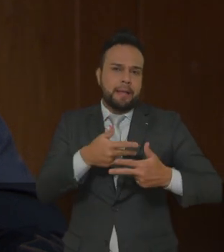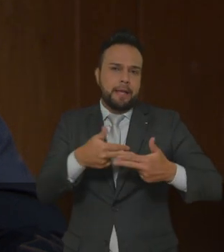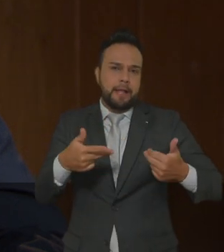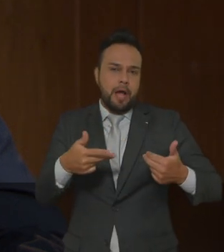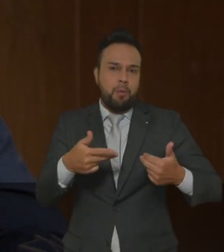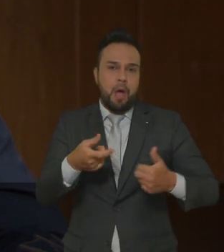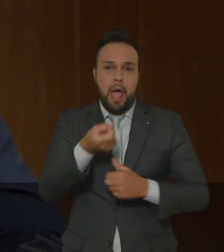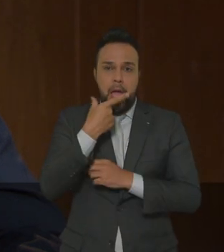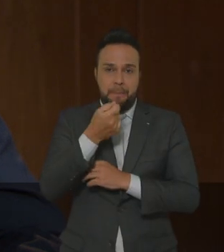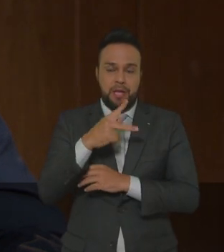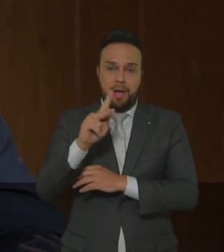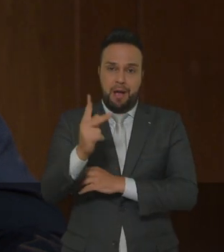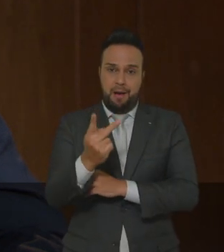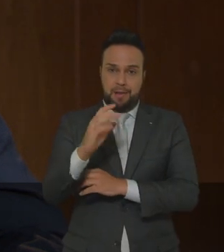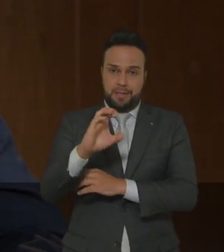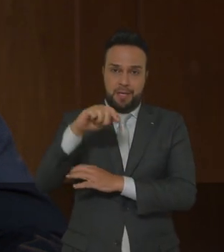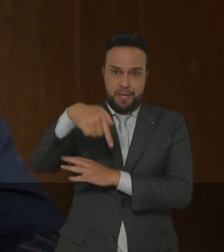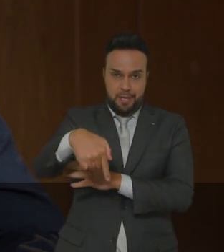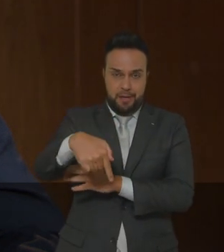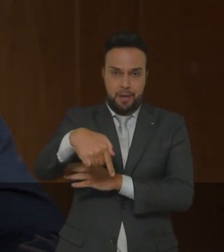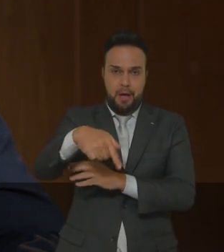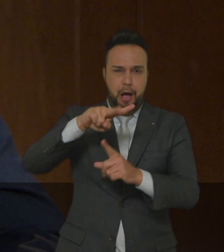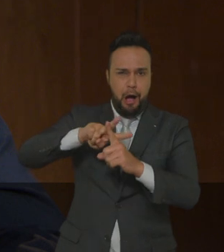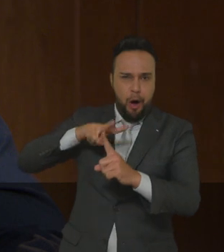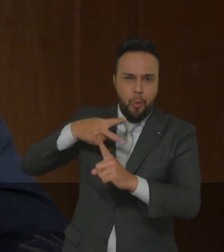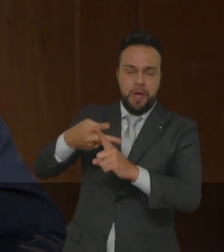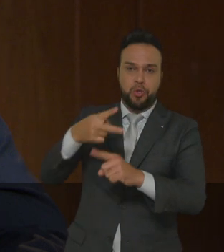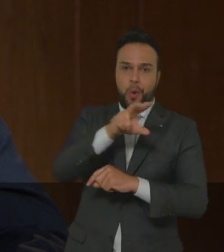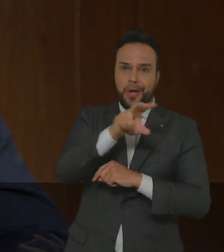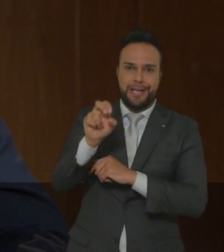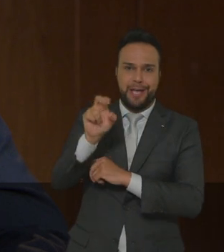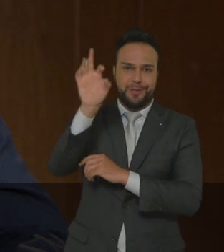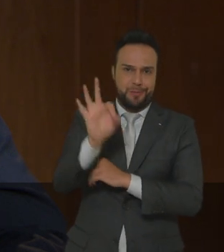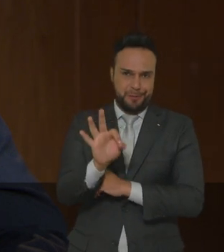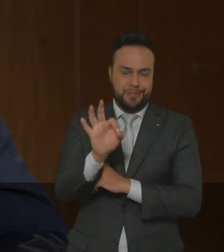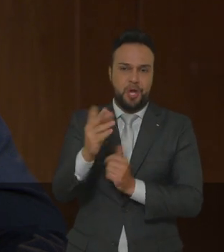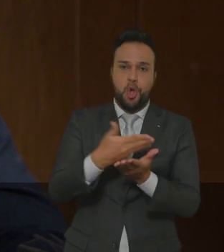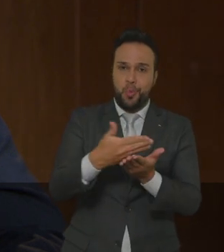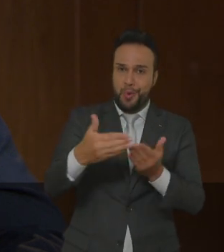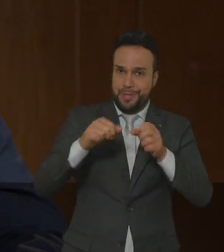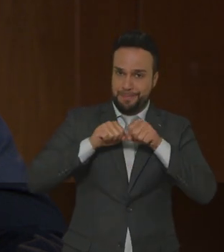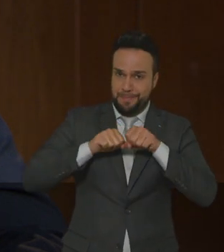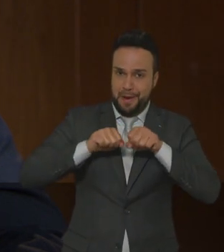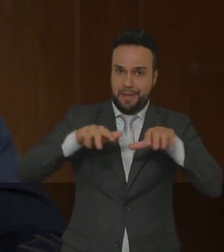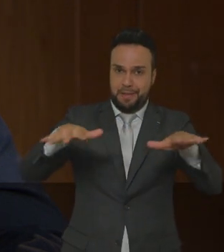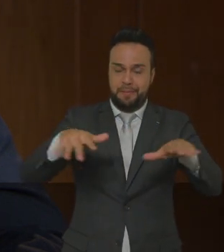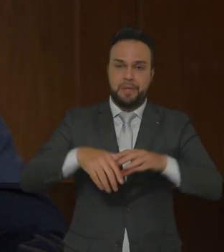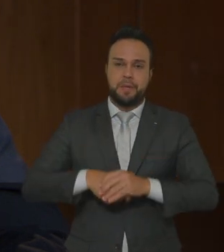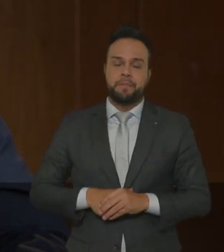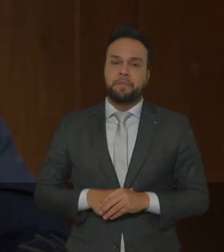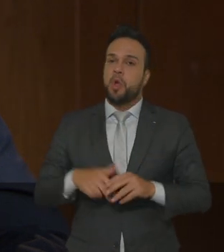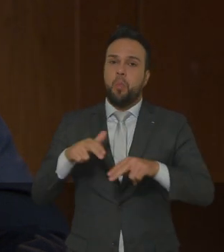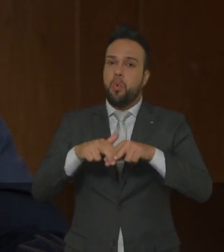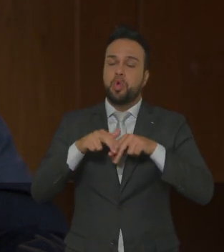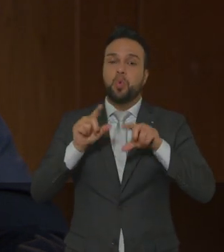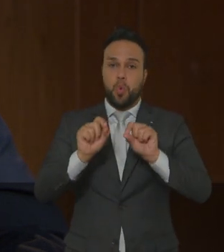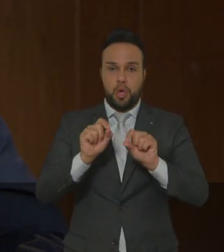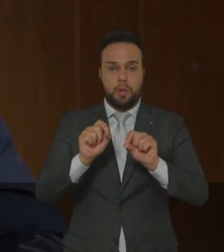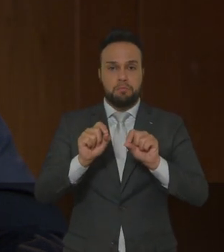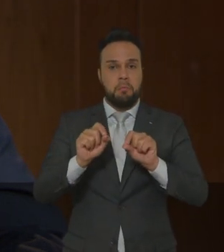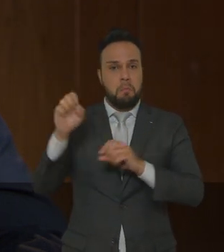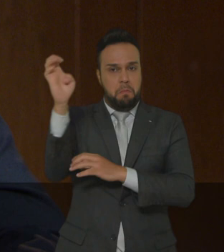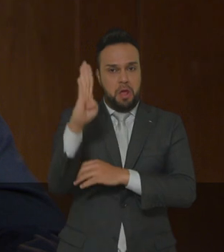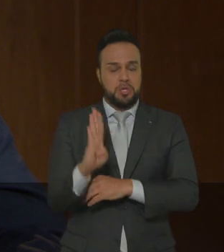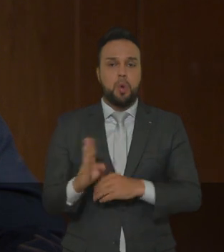somente o insumo de produção de hidroxicloroquina sofreu um reajuste de 500 por cento no início da pandemia